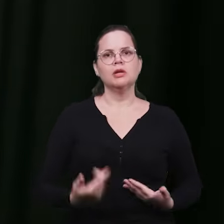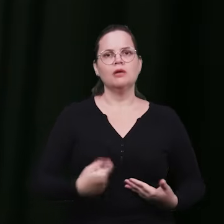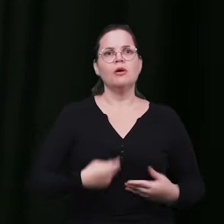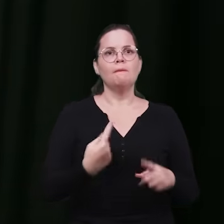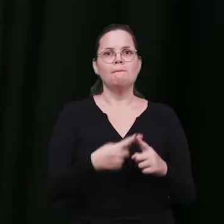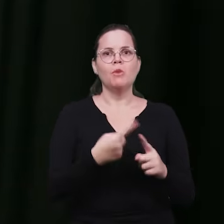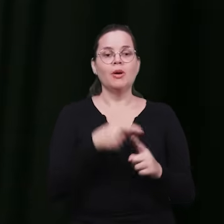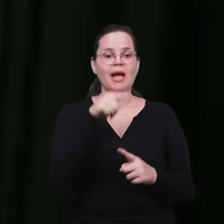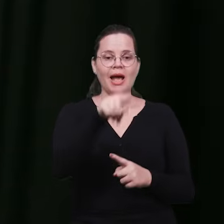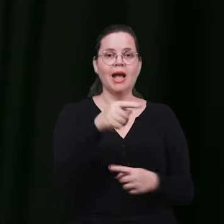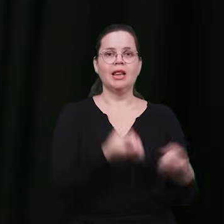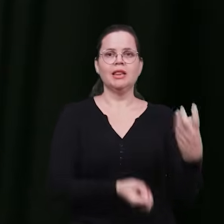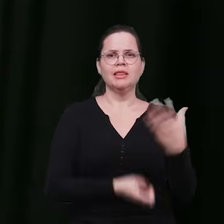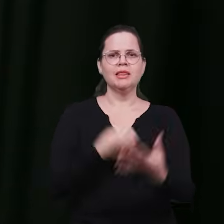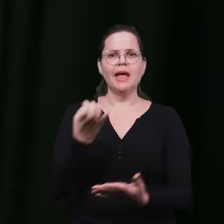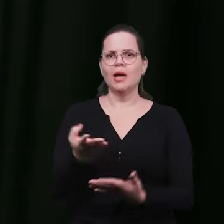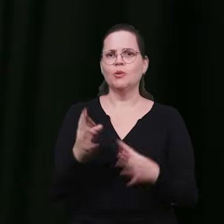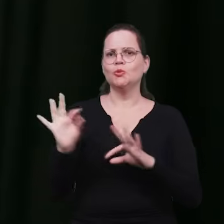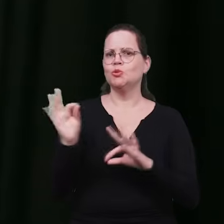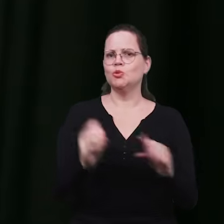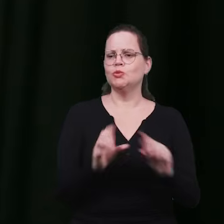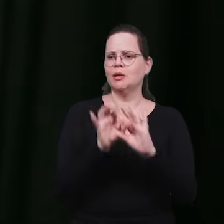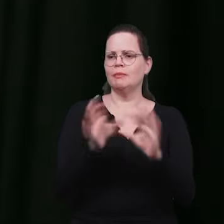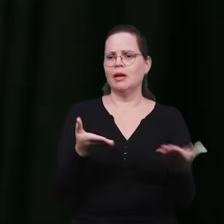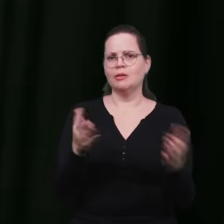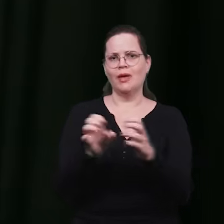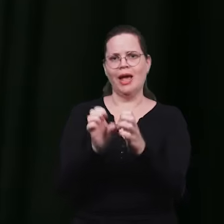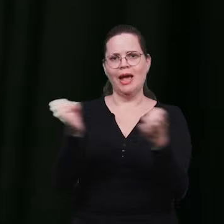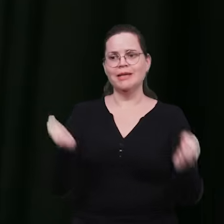a mandar uma carta através de Esdras, autorizando a